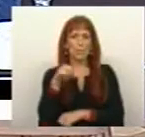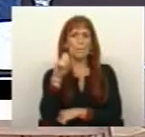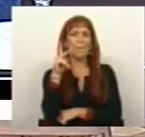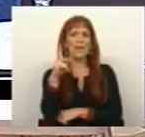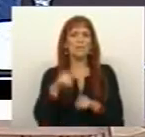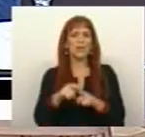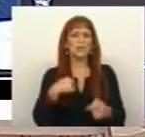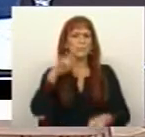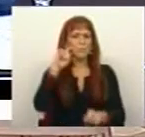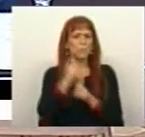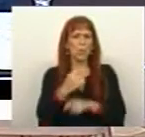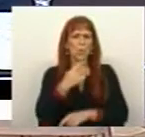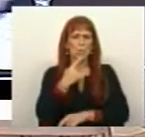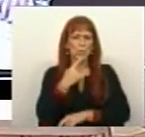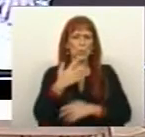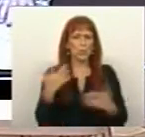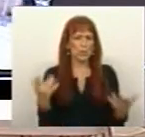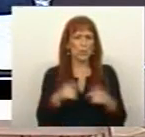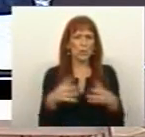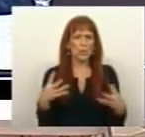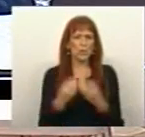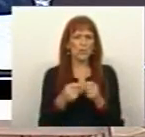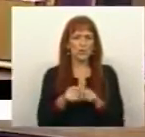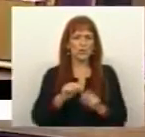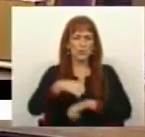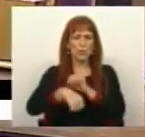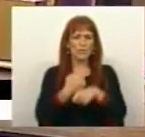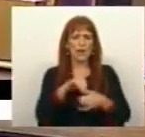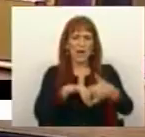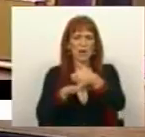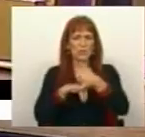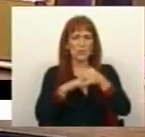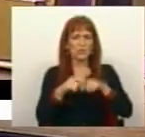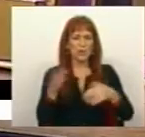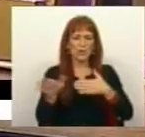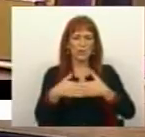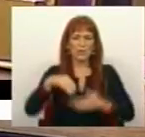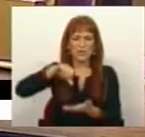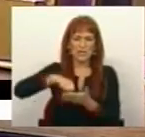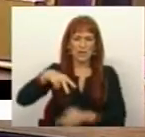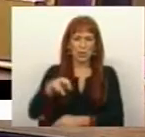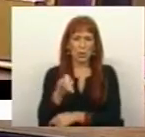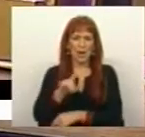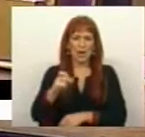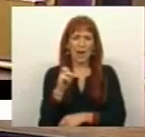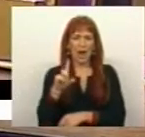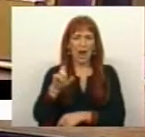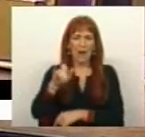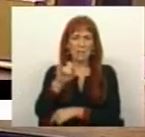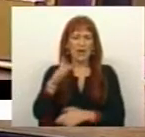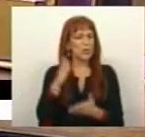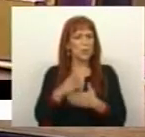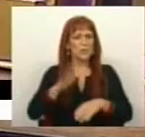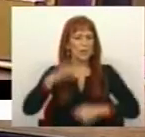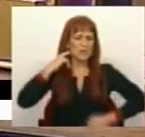Há muitos anos que reclama com muitos, junto com outros movimentos e associações, o encerramento da central nuclear de Almaraz, não apenas